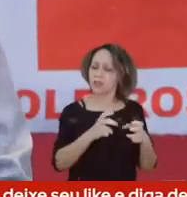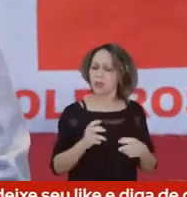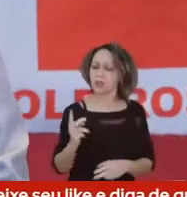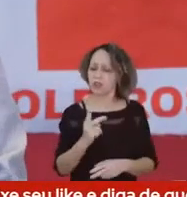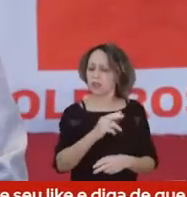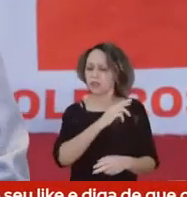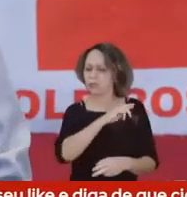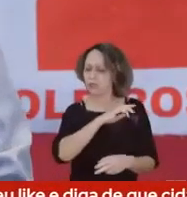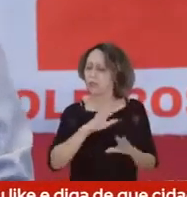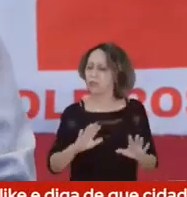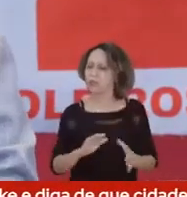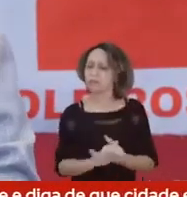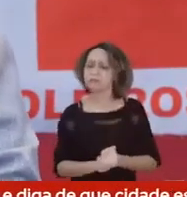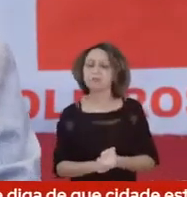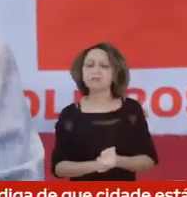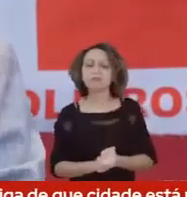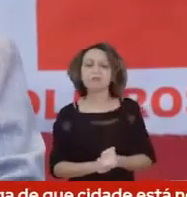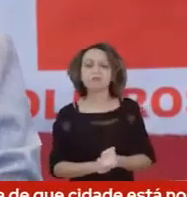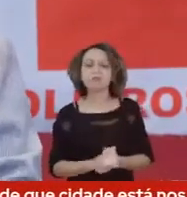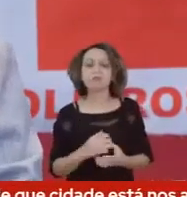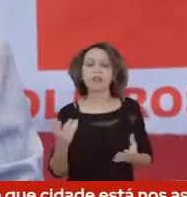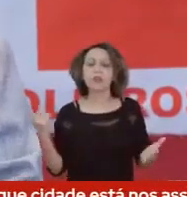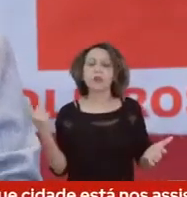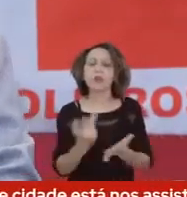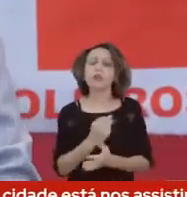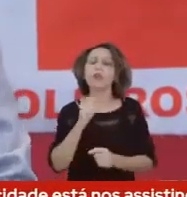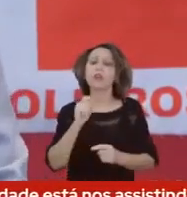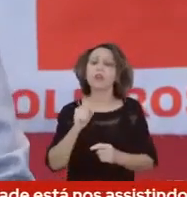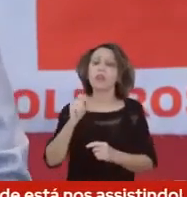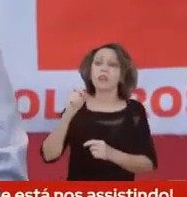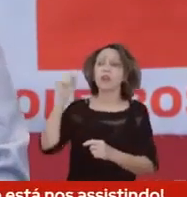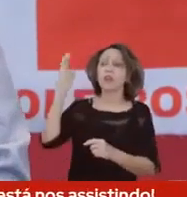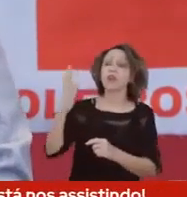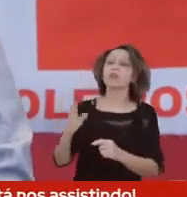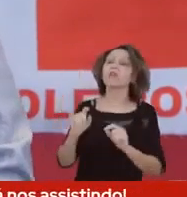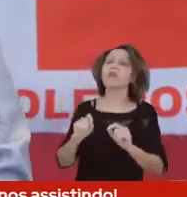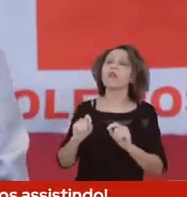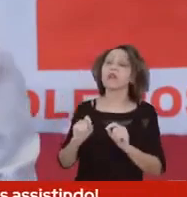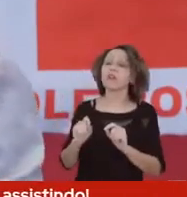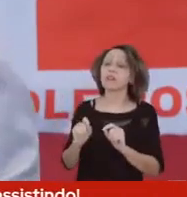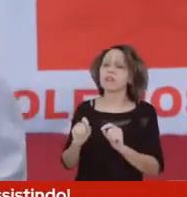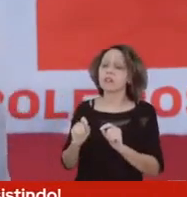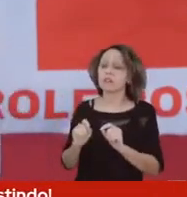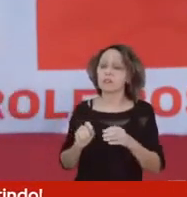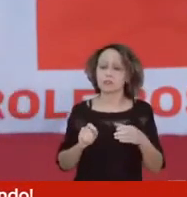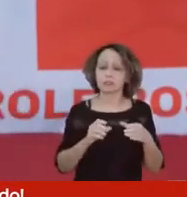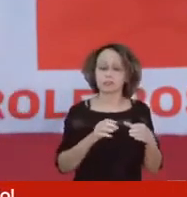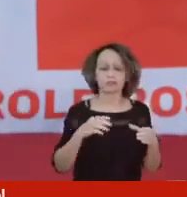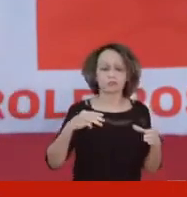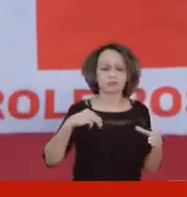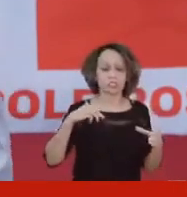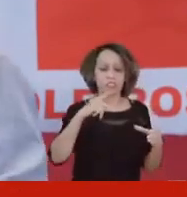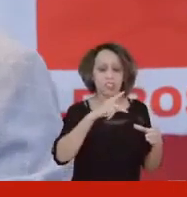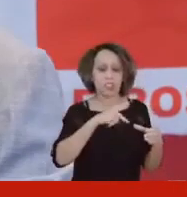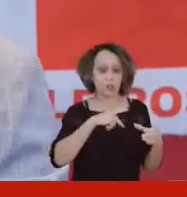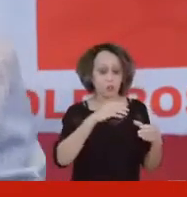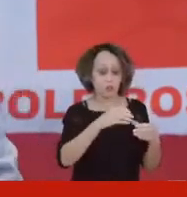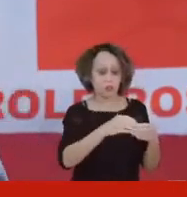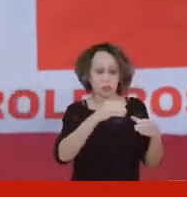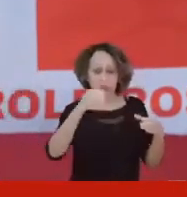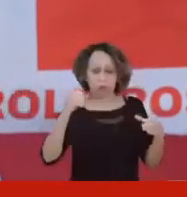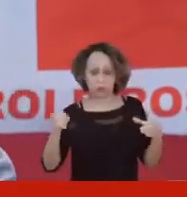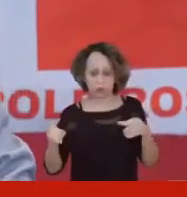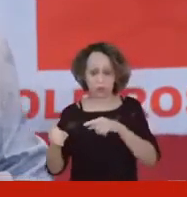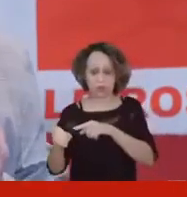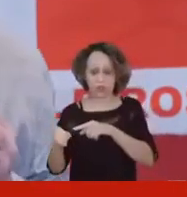Aconteceu nesse país que uma parcela de pessoas do Ministério Público que fazia parte daquela quadrilha lá